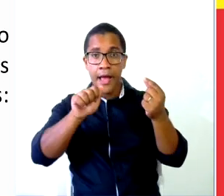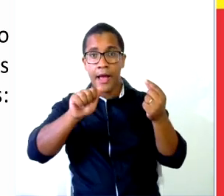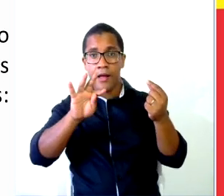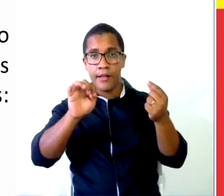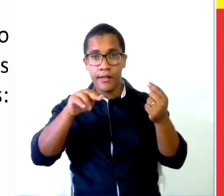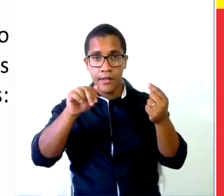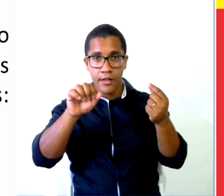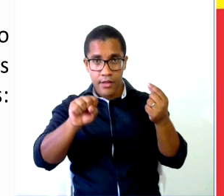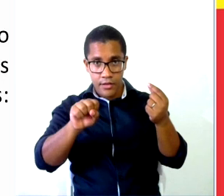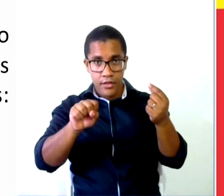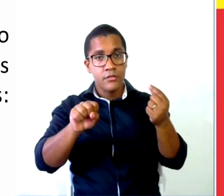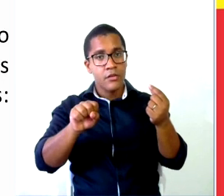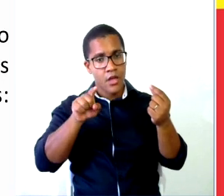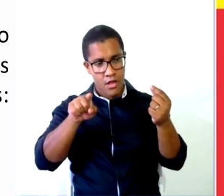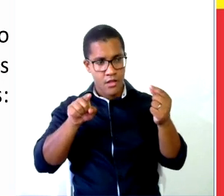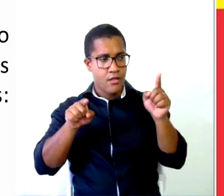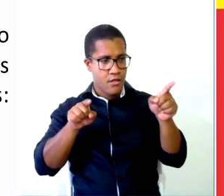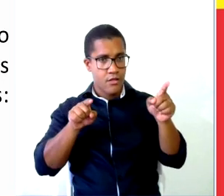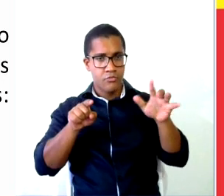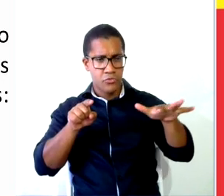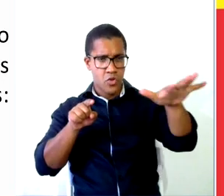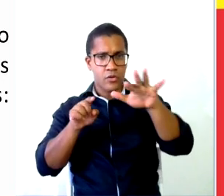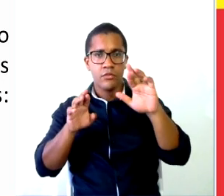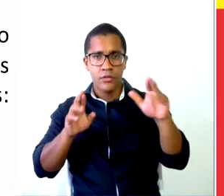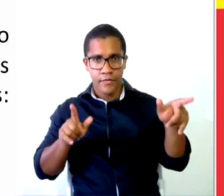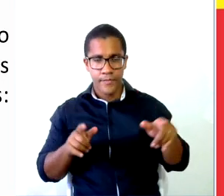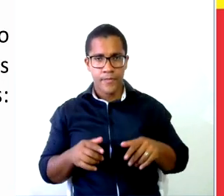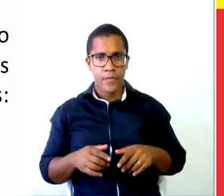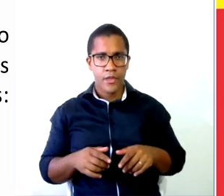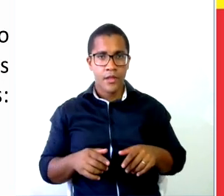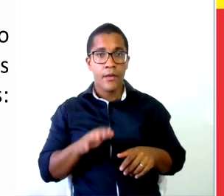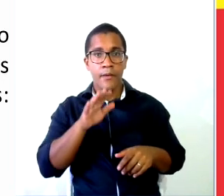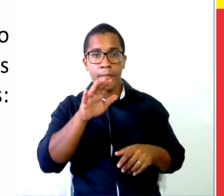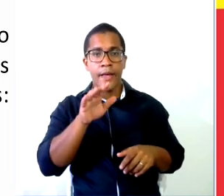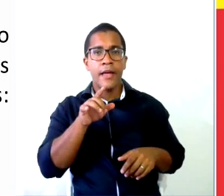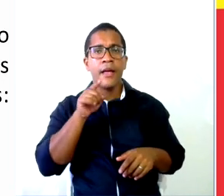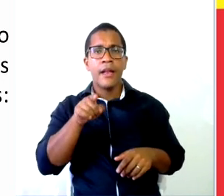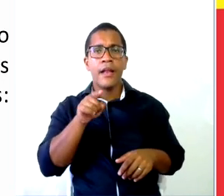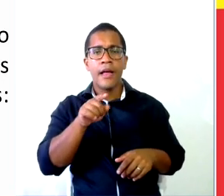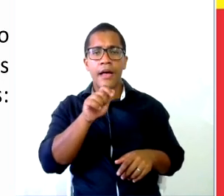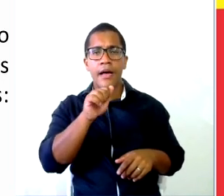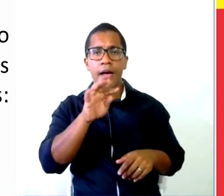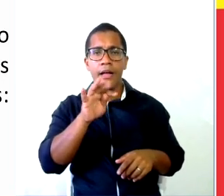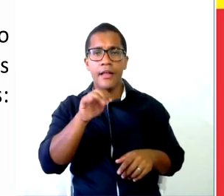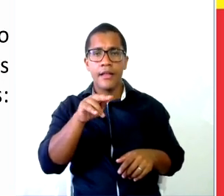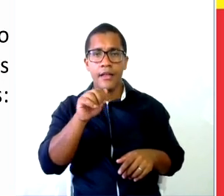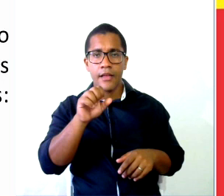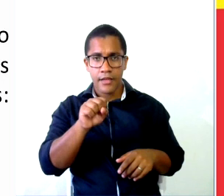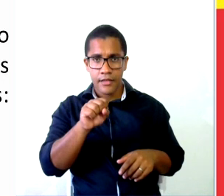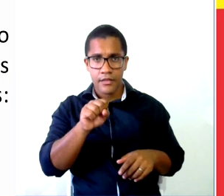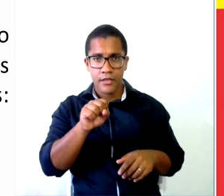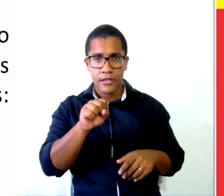um pai podia vender um filho como escravo.